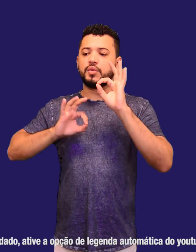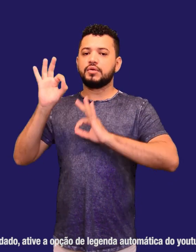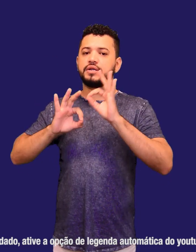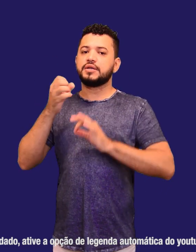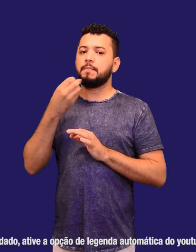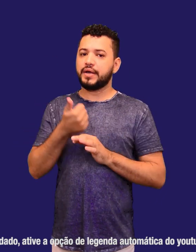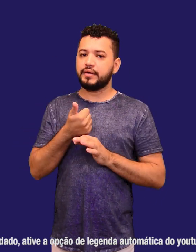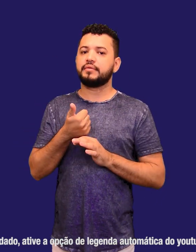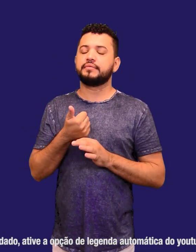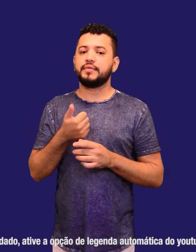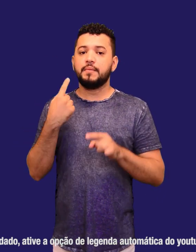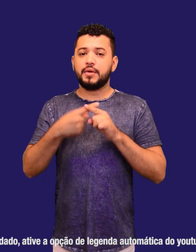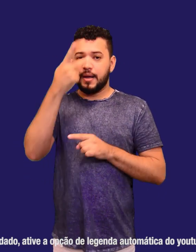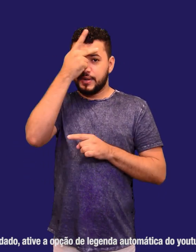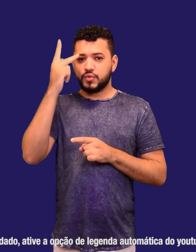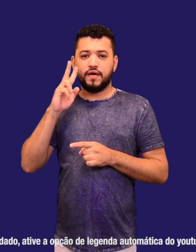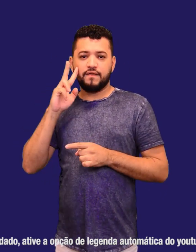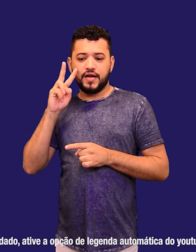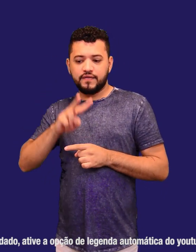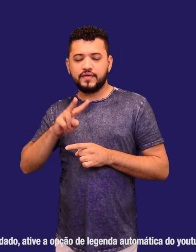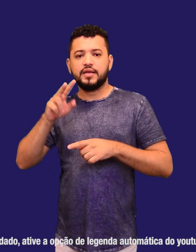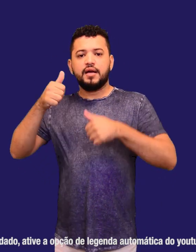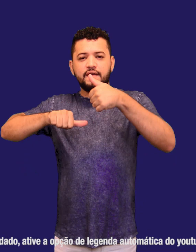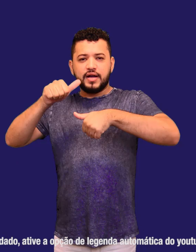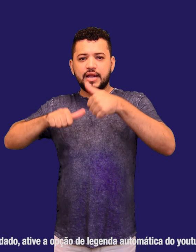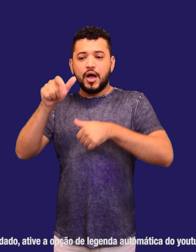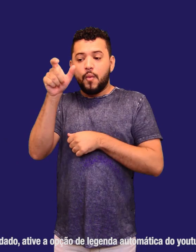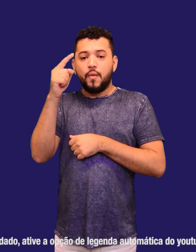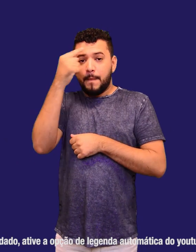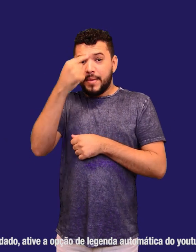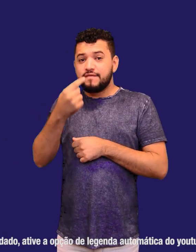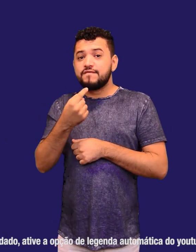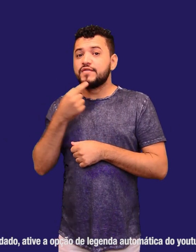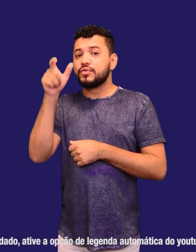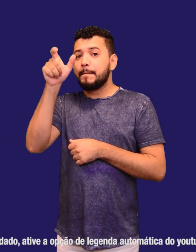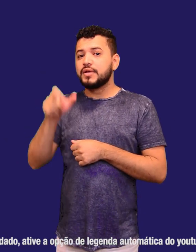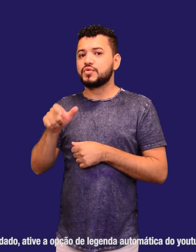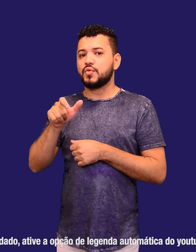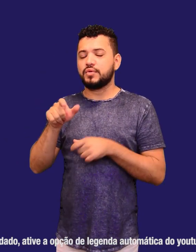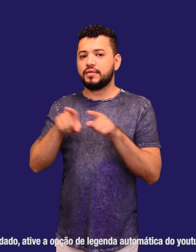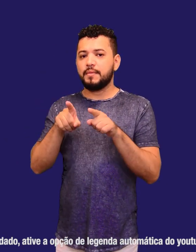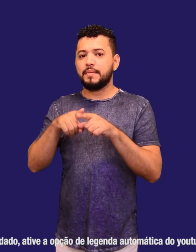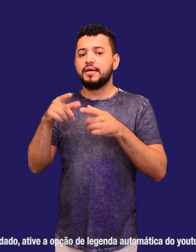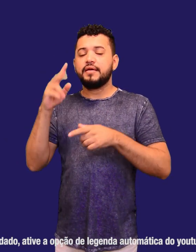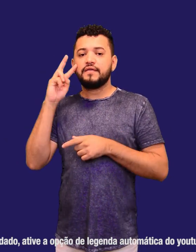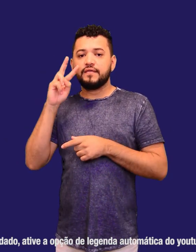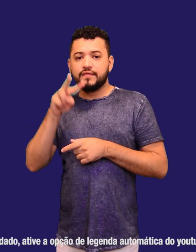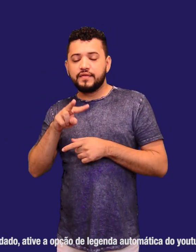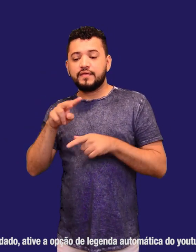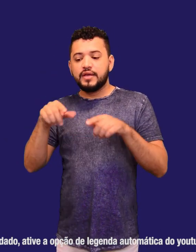O recrutador ele vai avaliar, para a vaga e o perfil solicitado, quais etapas esse processo precisa